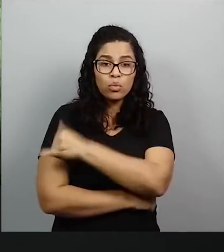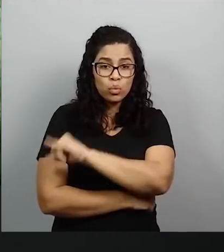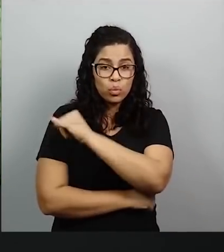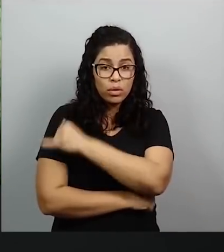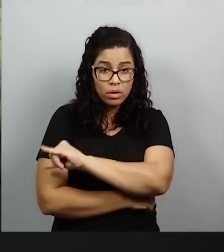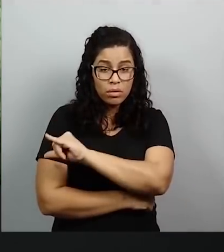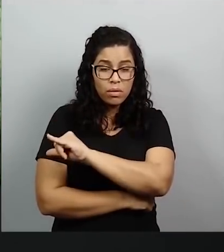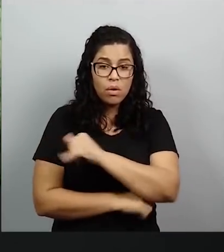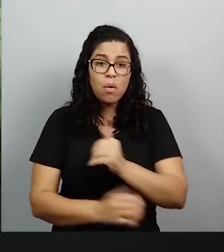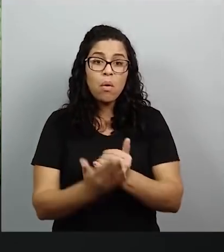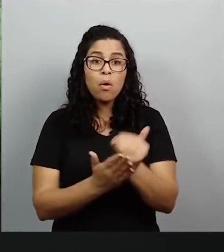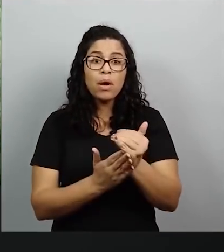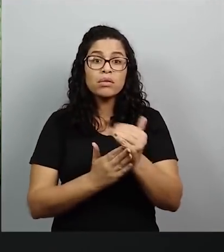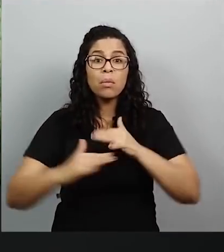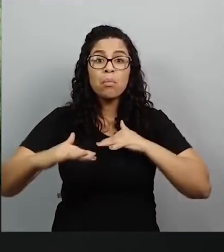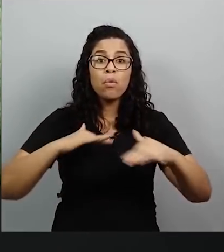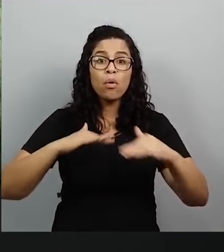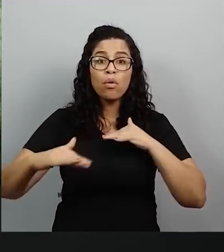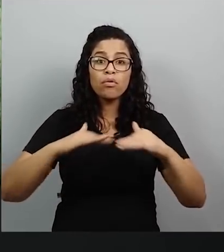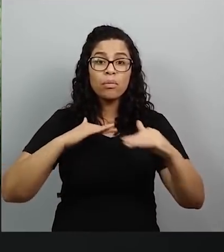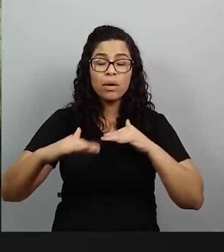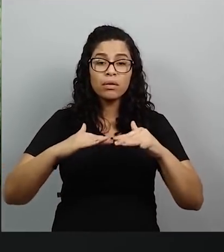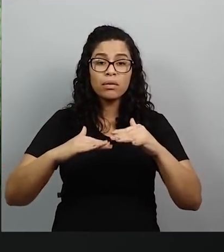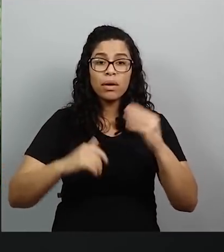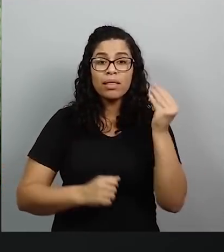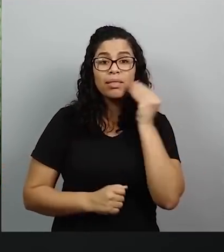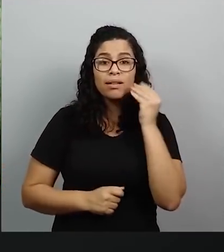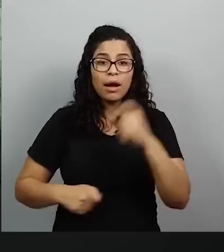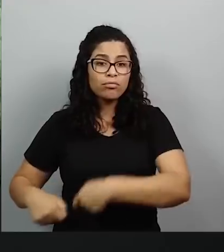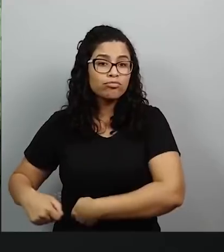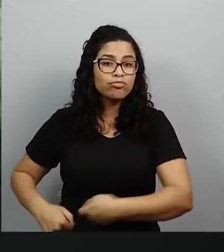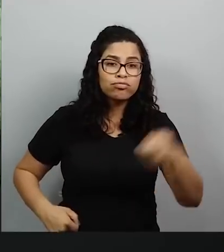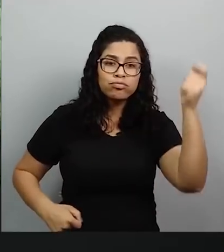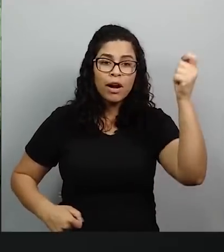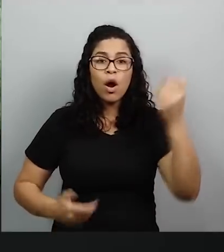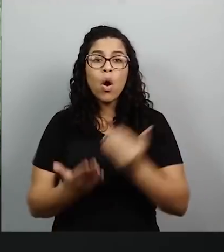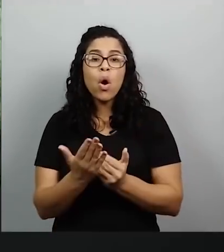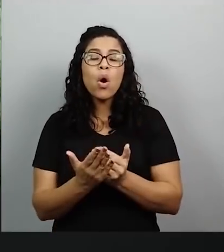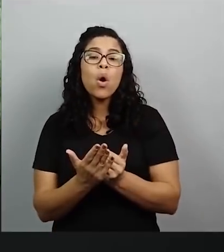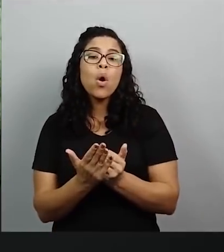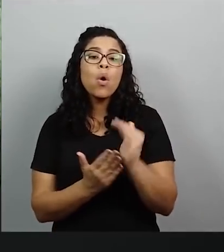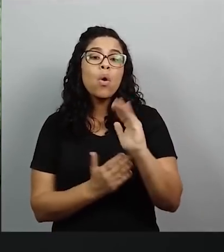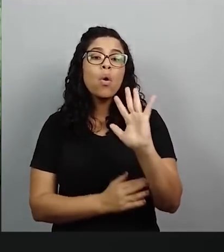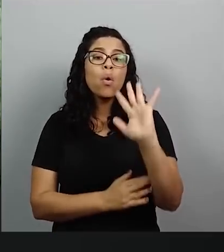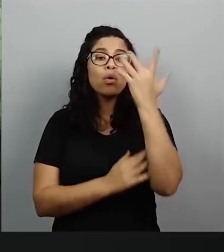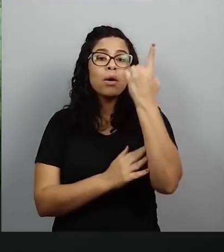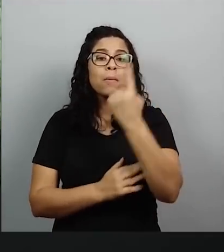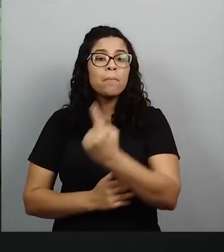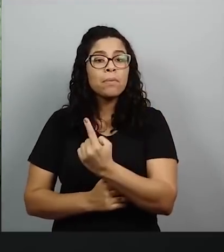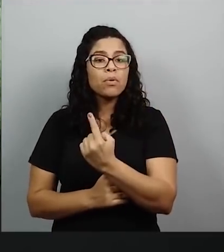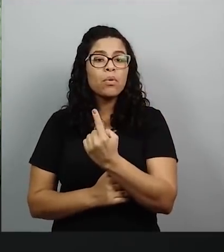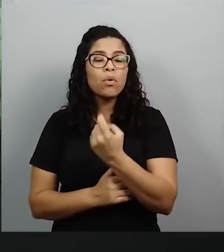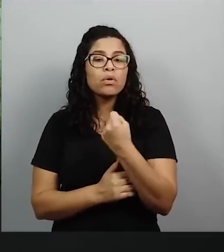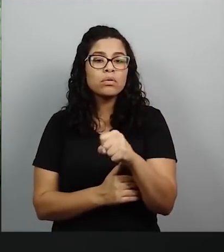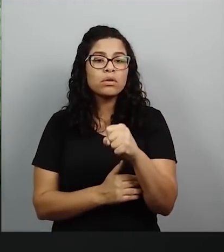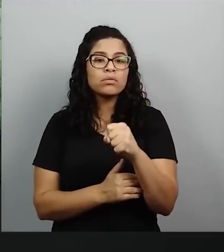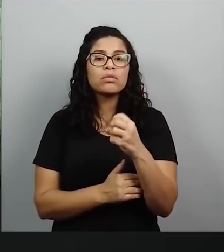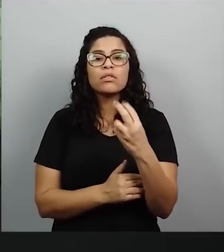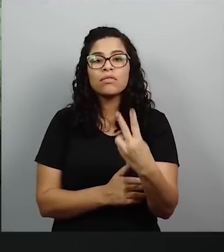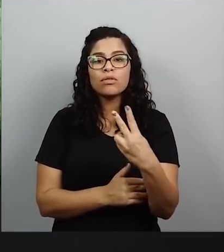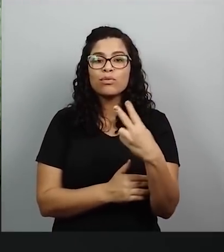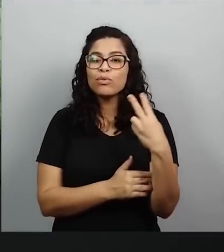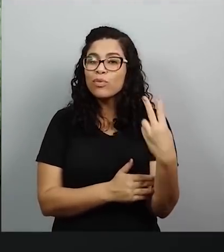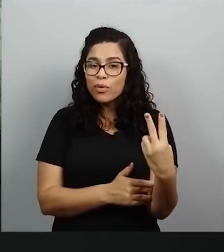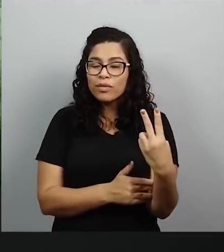no Rio de Janeiro, começa então movimentos para a independência, que acontece em 1822. Em